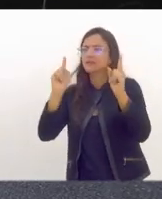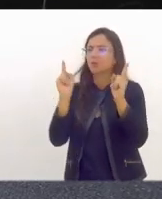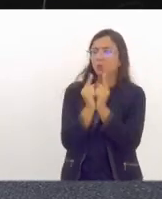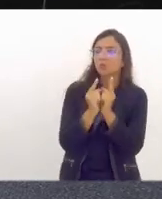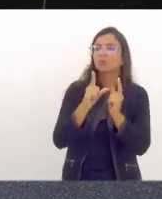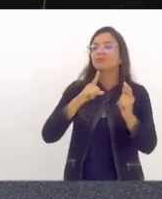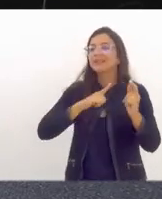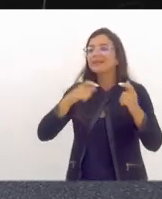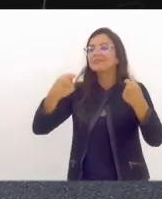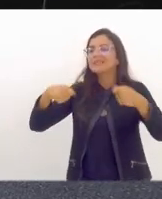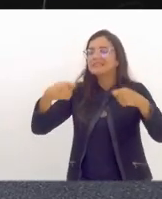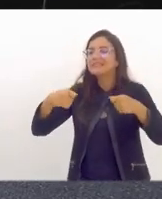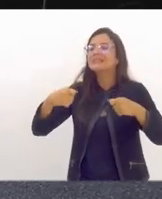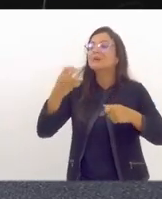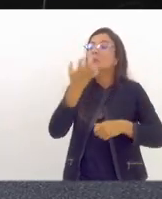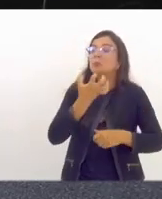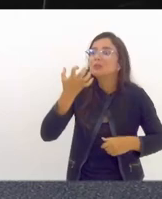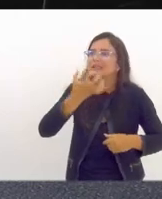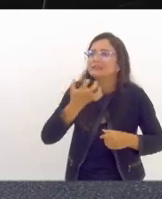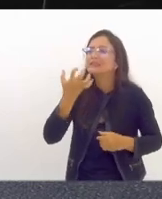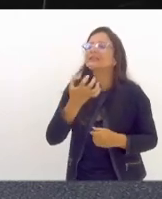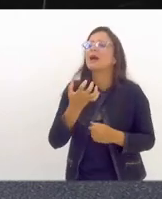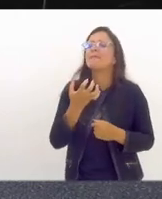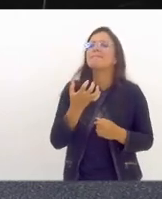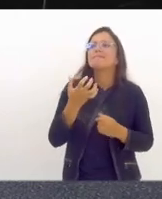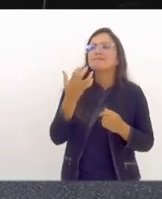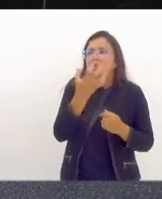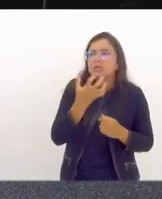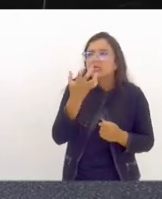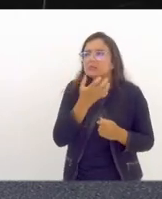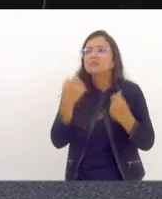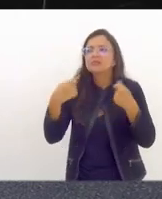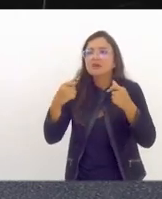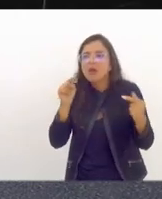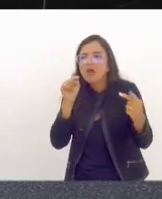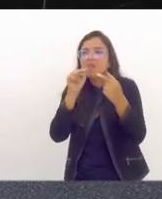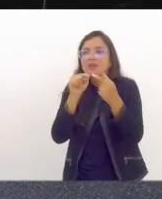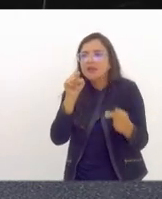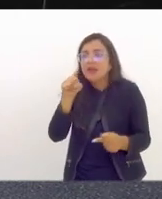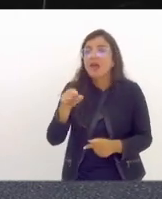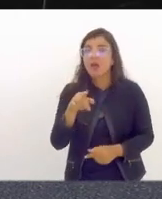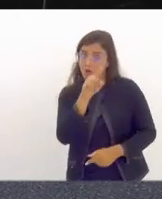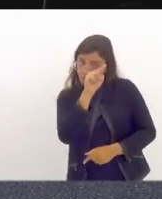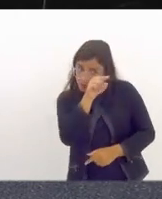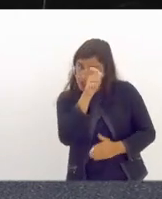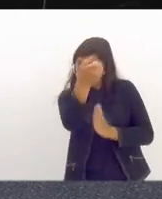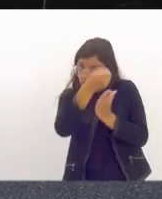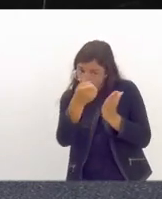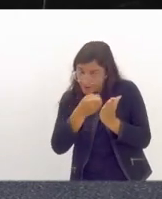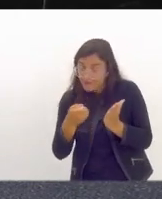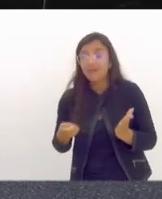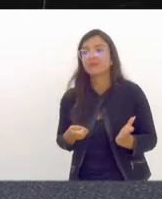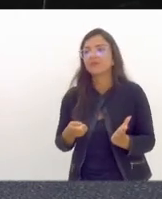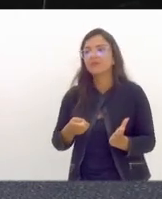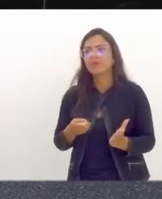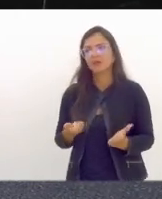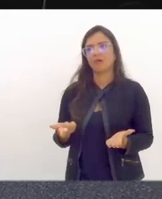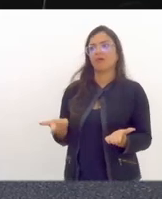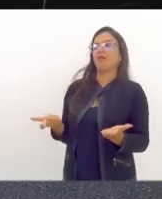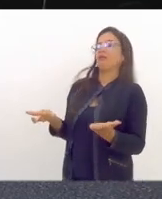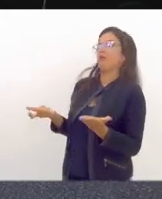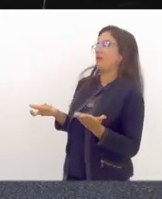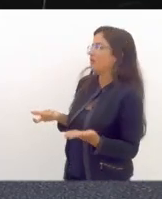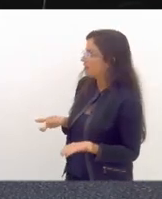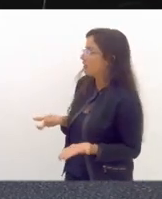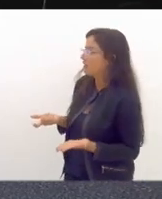musical E aí o diretor desse projeto falou Paulo sorriso tô sabendo que você é compositor aí eu olhei